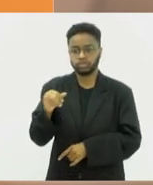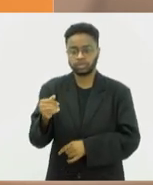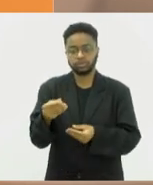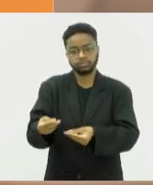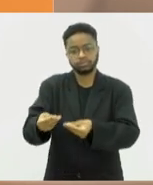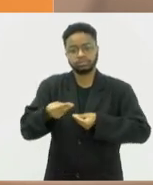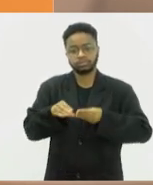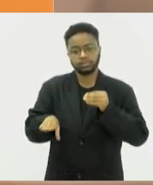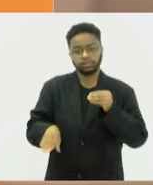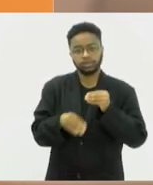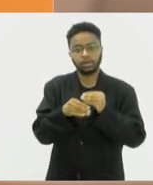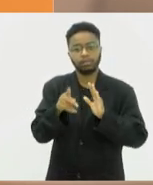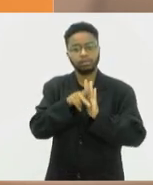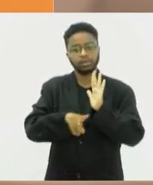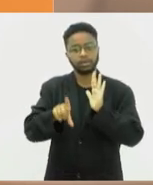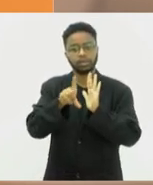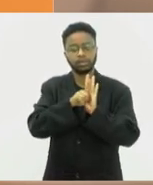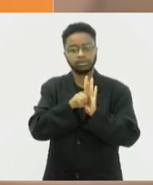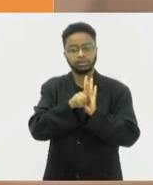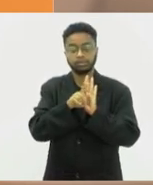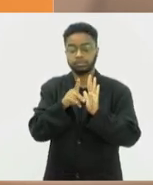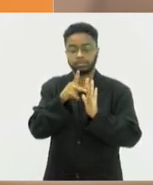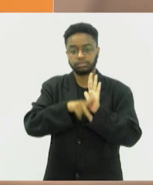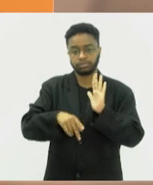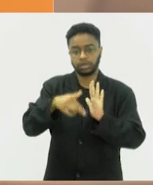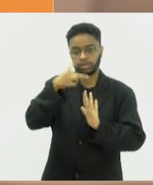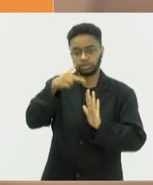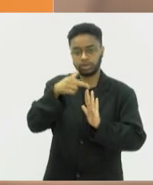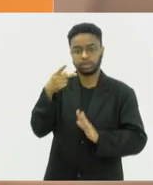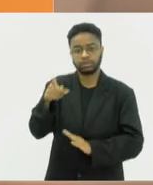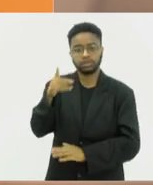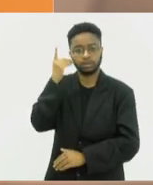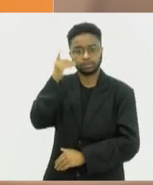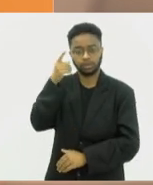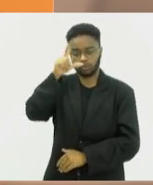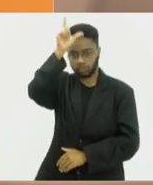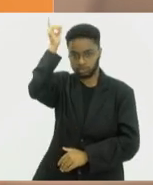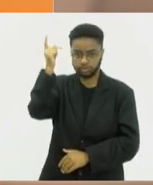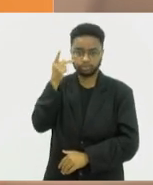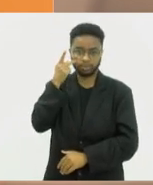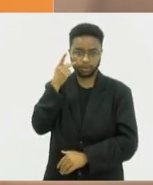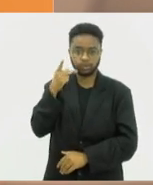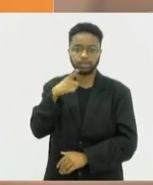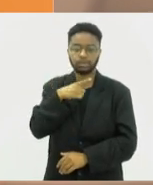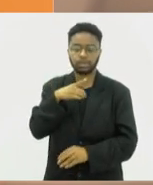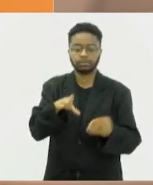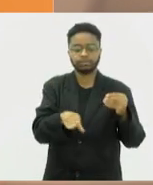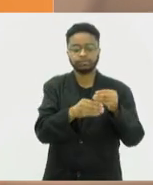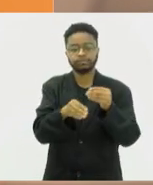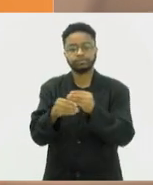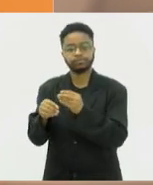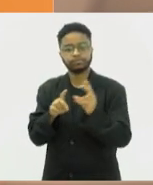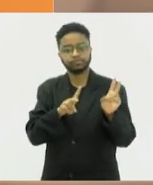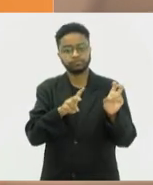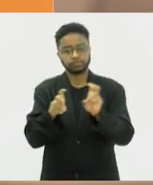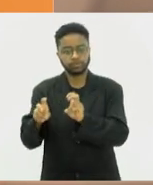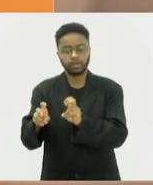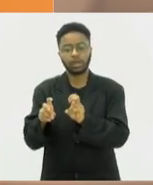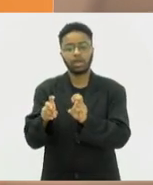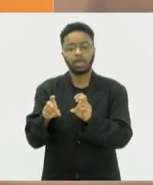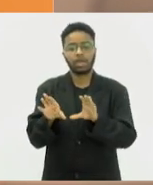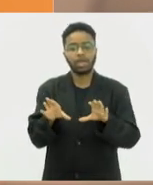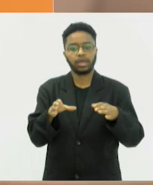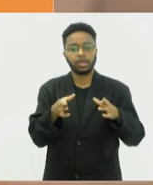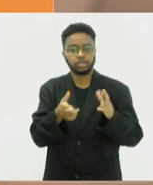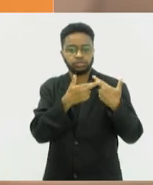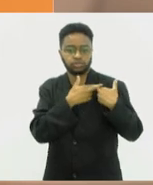de emendas o projeto de resolução do deputado Luiz Paulo, que inclui entre as atribuições da Comissão de Orçamento